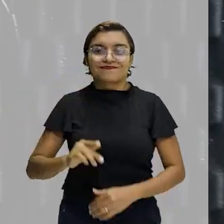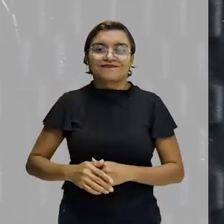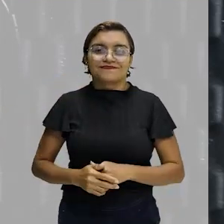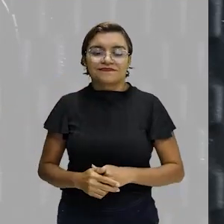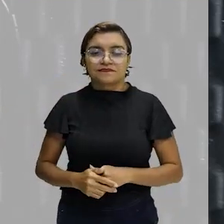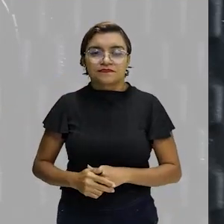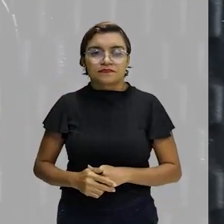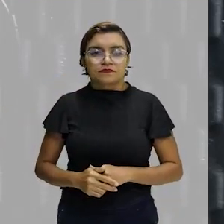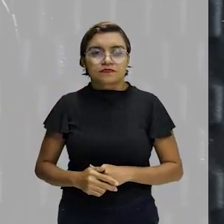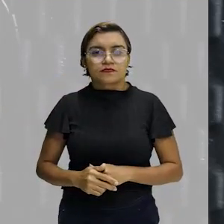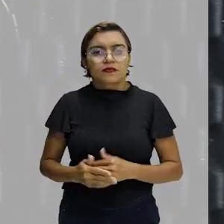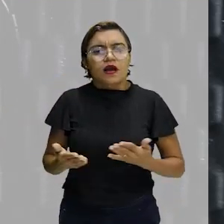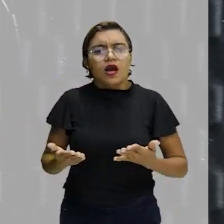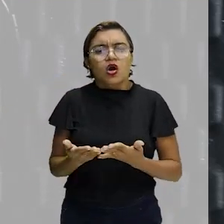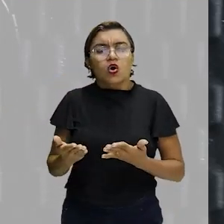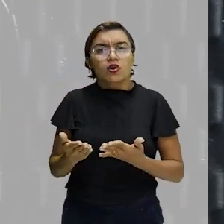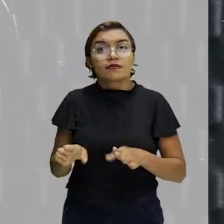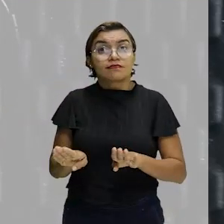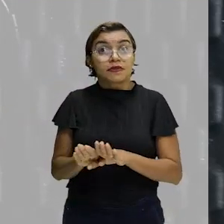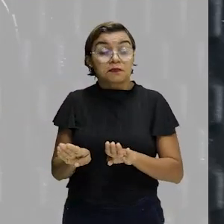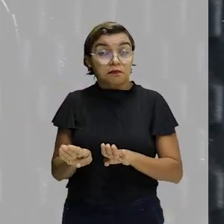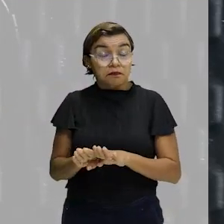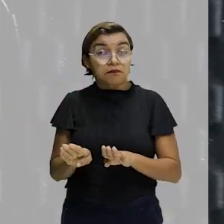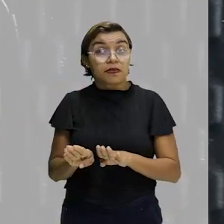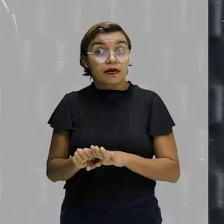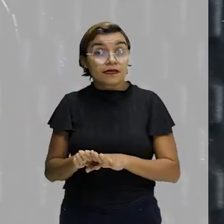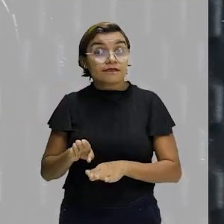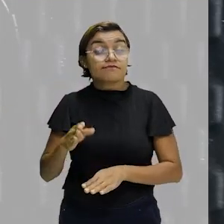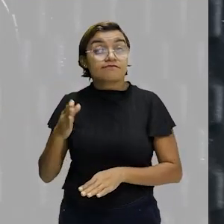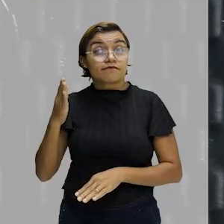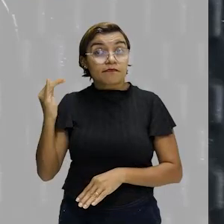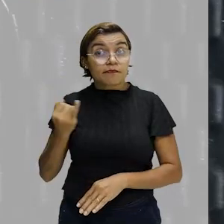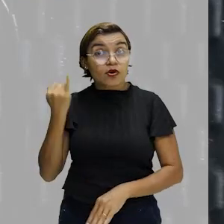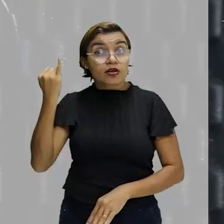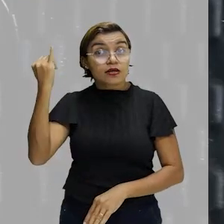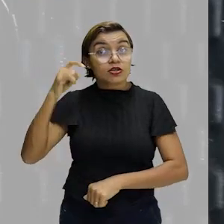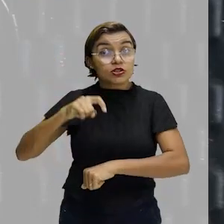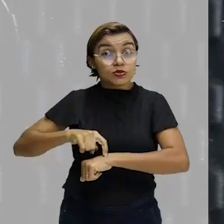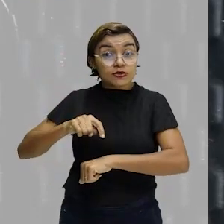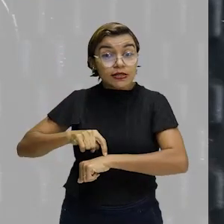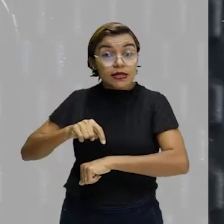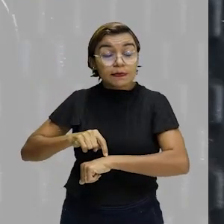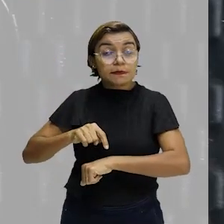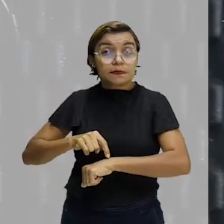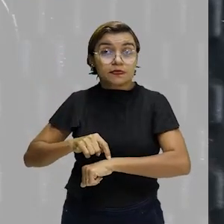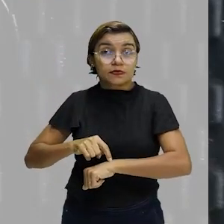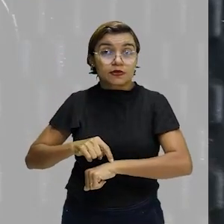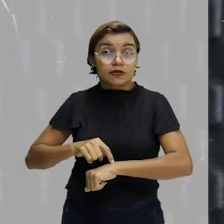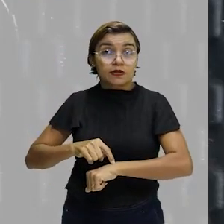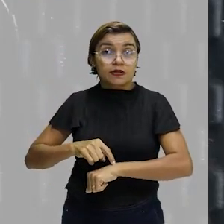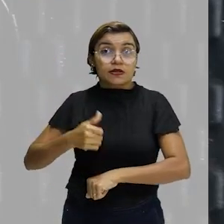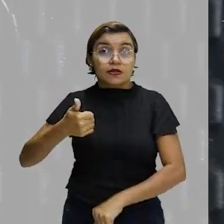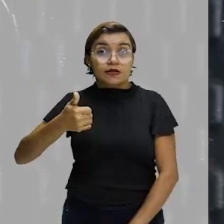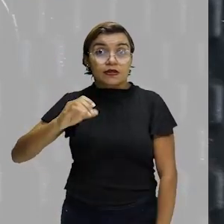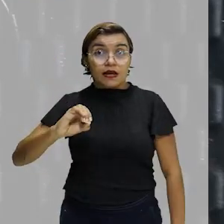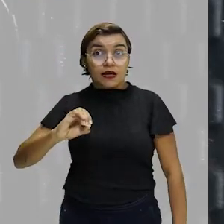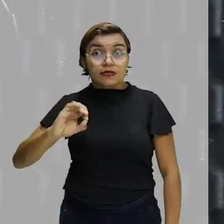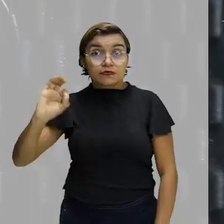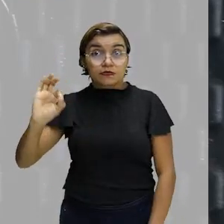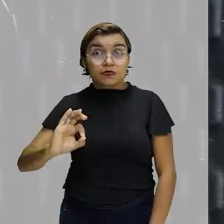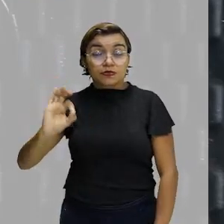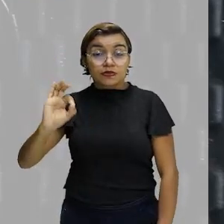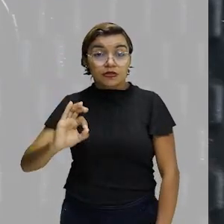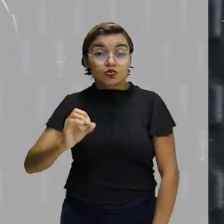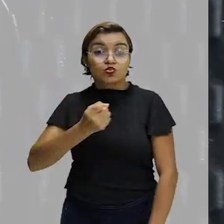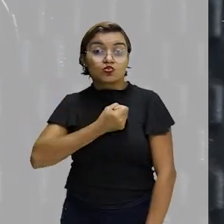fazemos agora? Nós também temos que considerar o tempo, né, que foi o que ele perguntou na questão. Quanto tempo para se ter 10% lá do